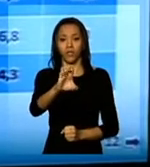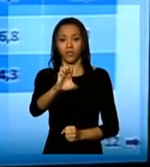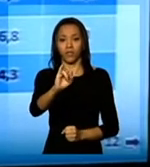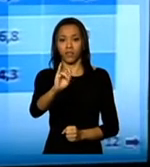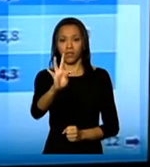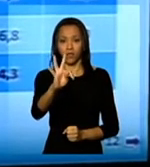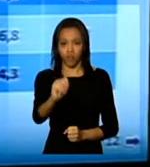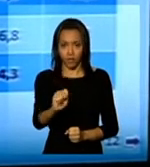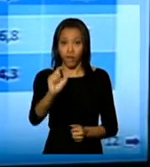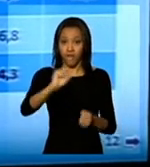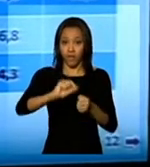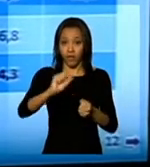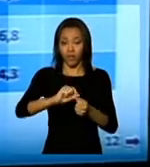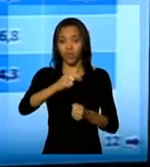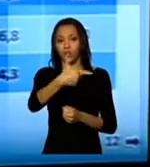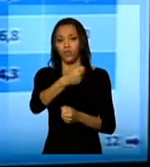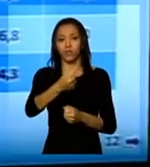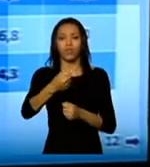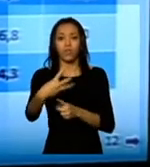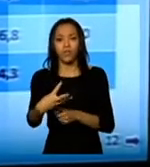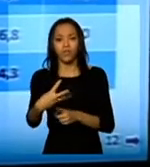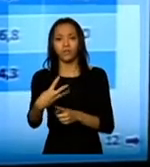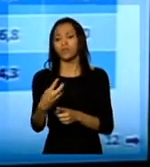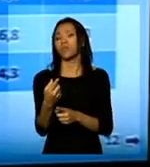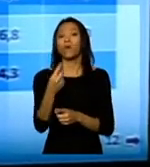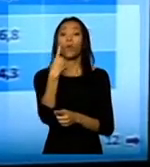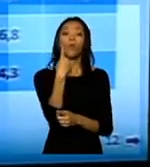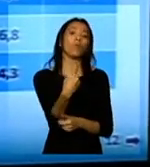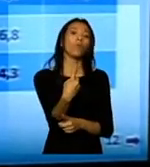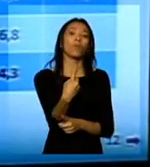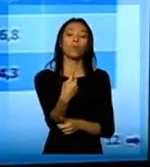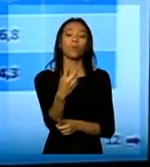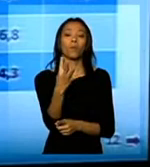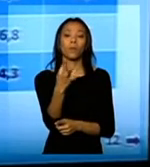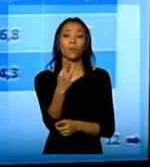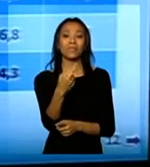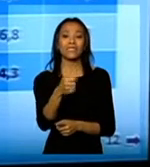realizada em 2013 foi